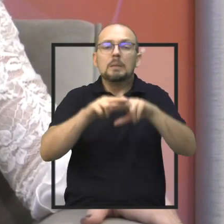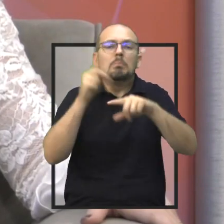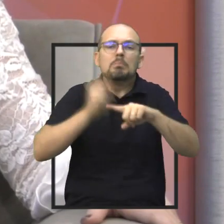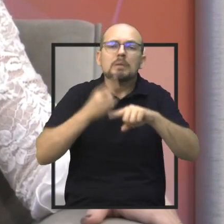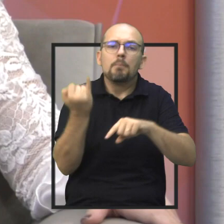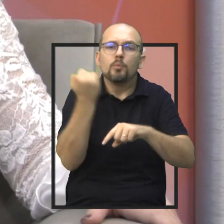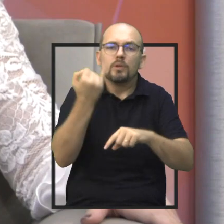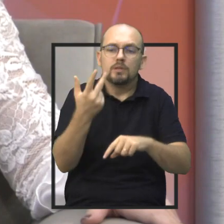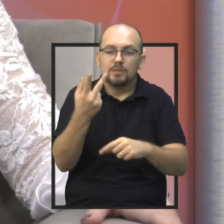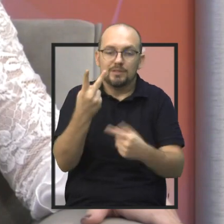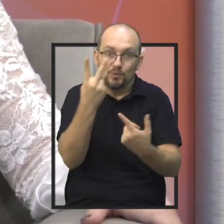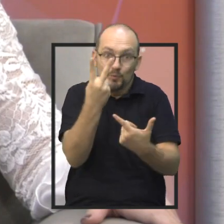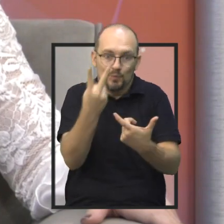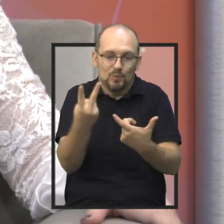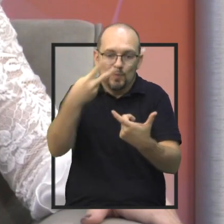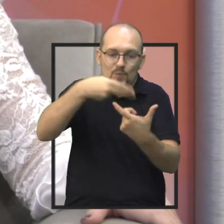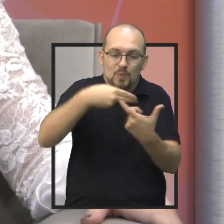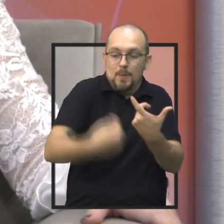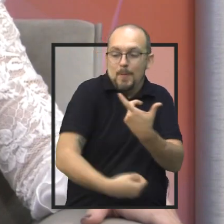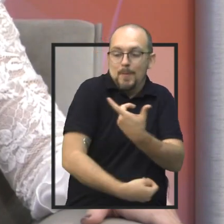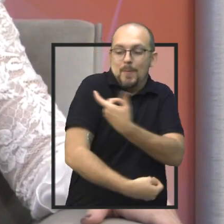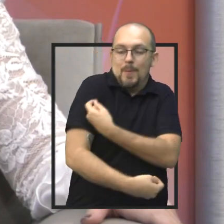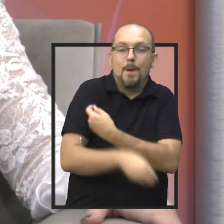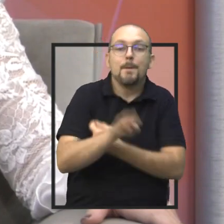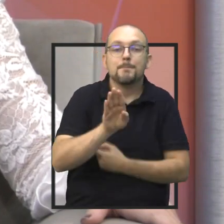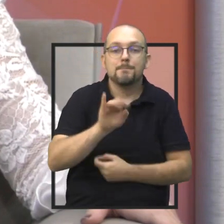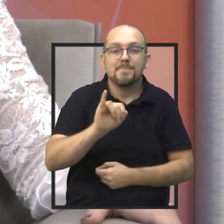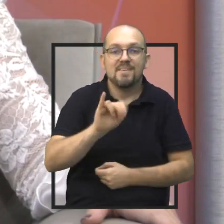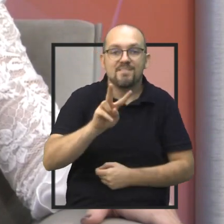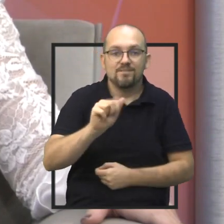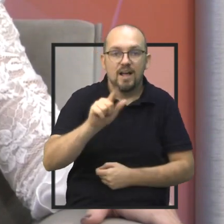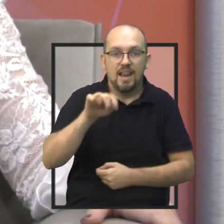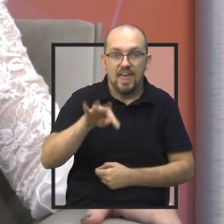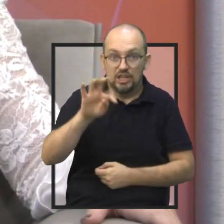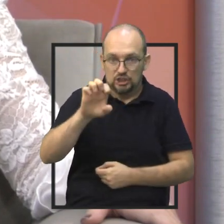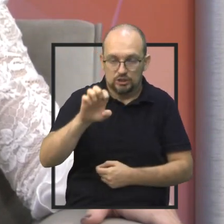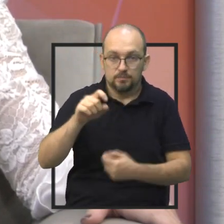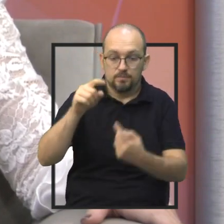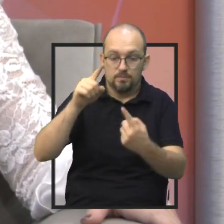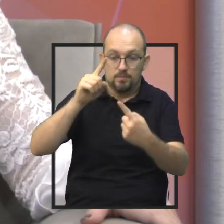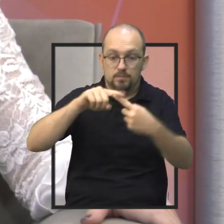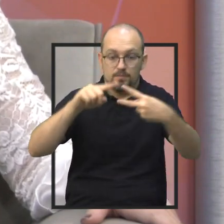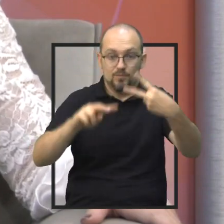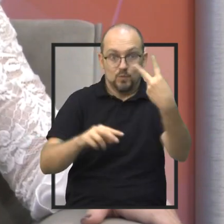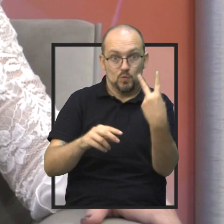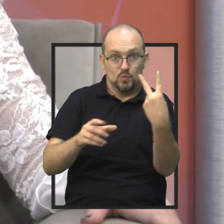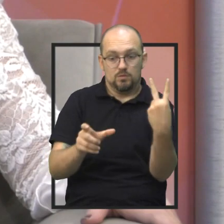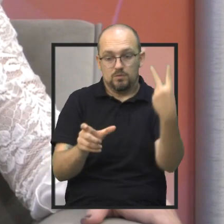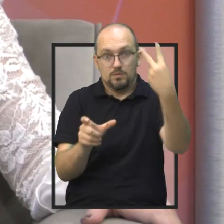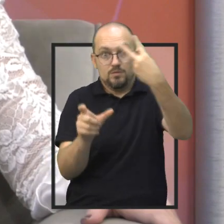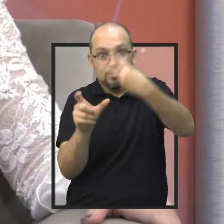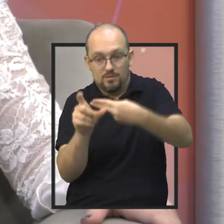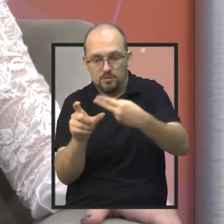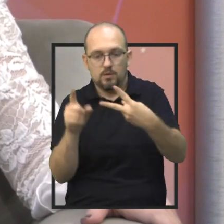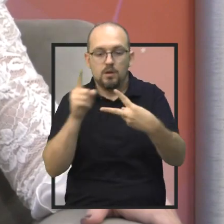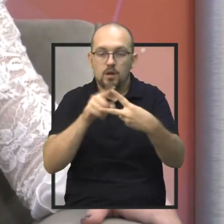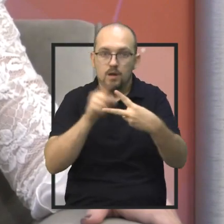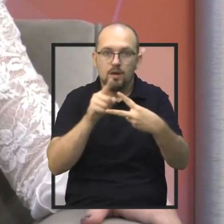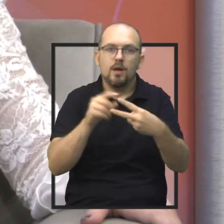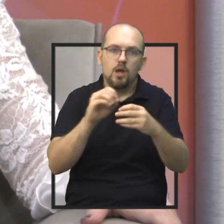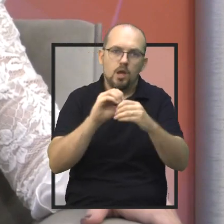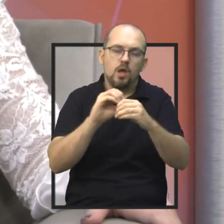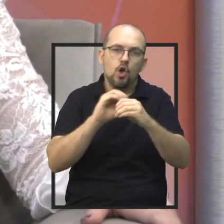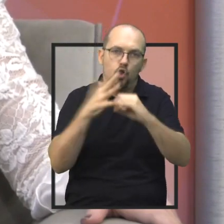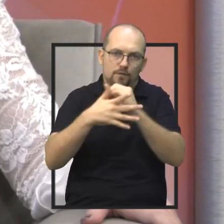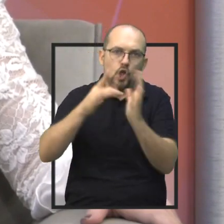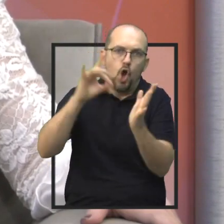vacina bivalente? Porque além dela conter uma variante da cepa da Covid original, ela contém uma variante da Ômicron, que é